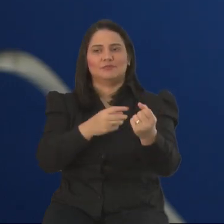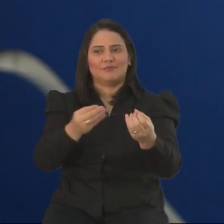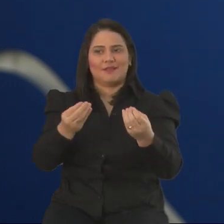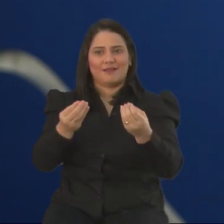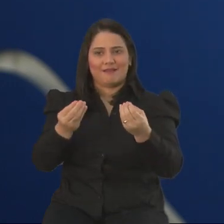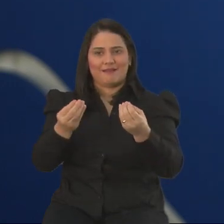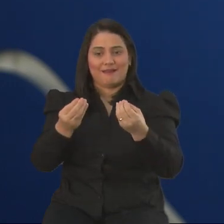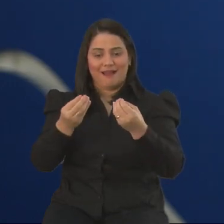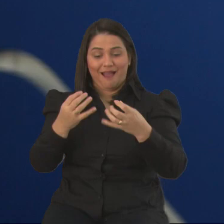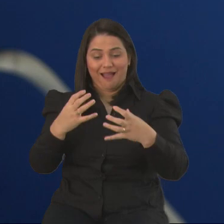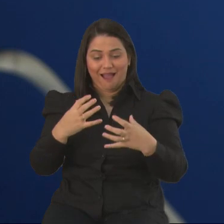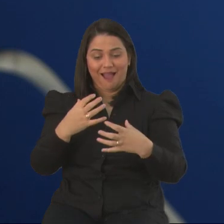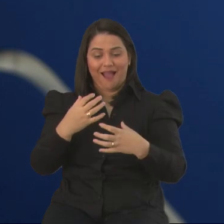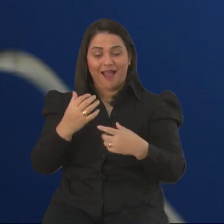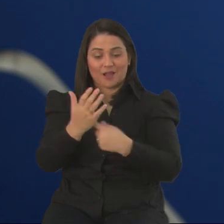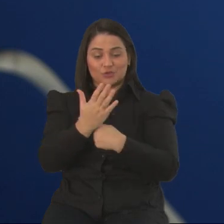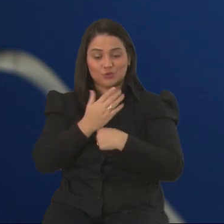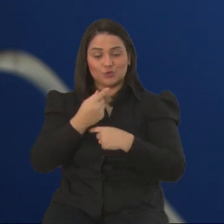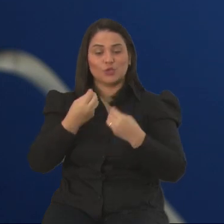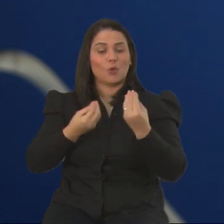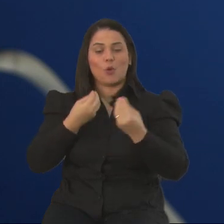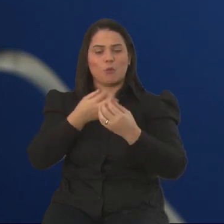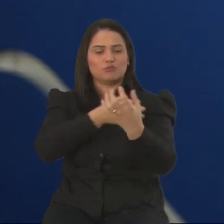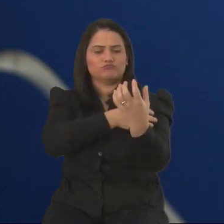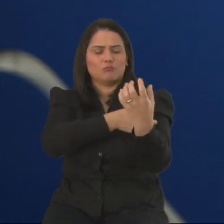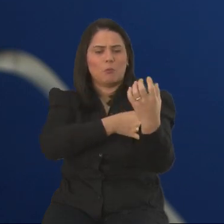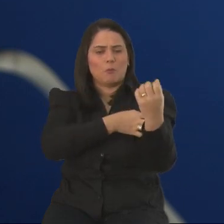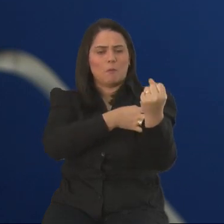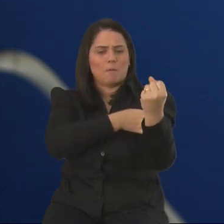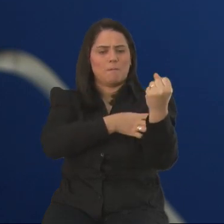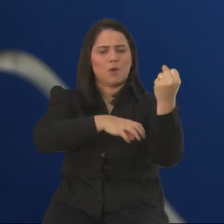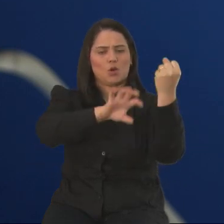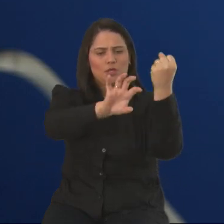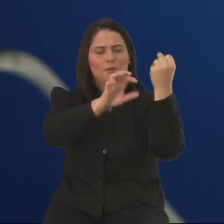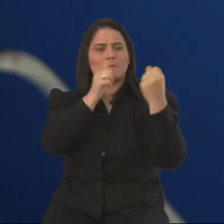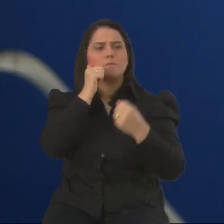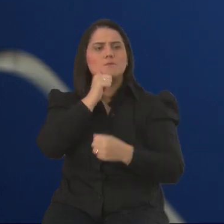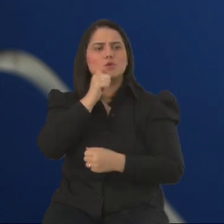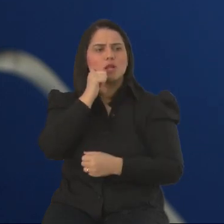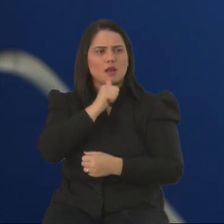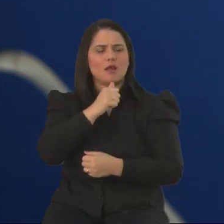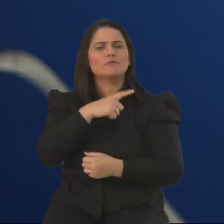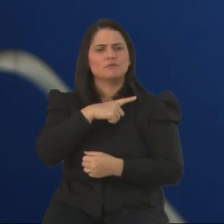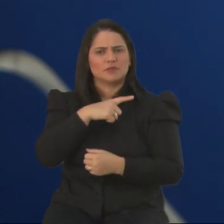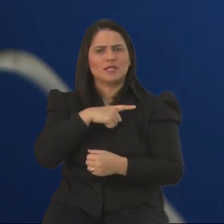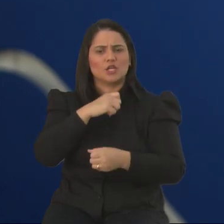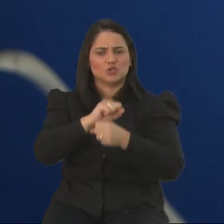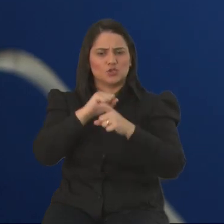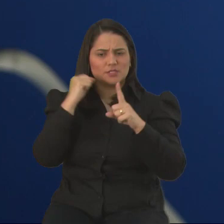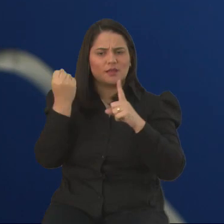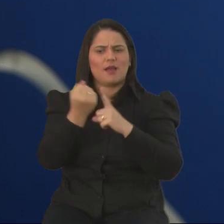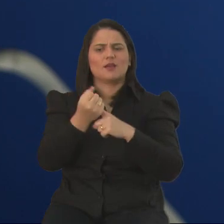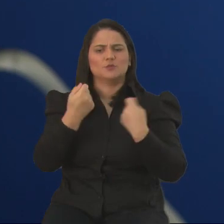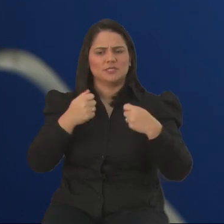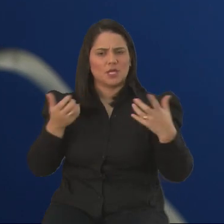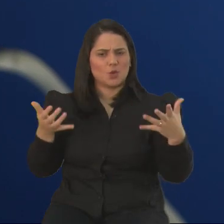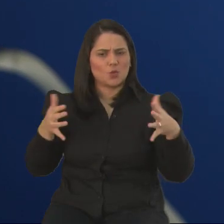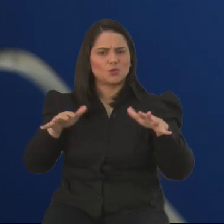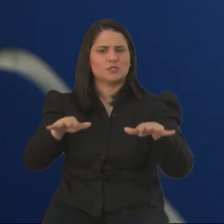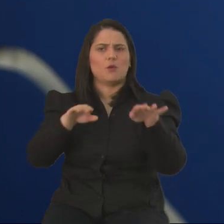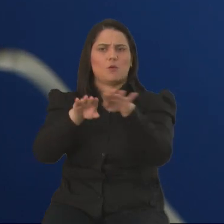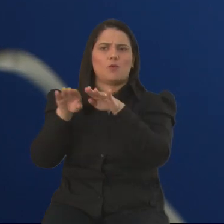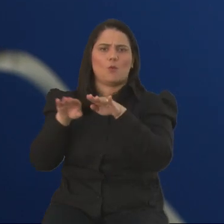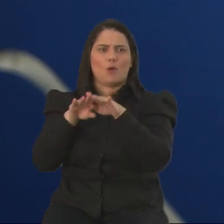ao empoderamento feminino, contribuindo para a construção de uma sociedade mais inclusiva e